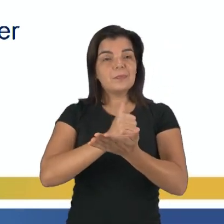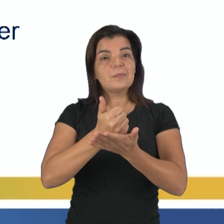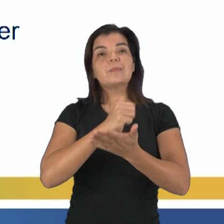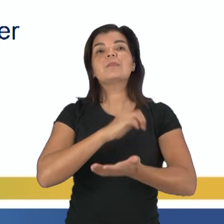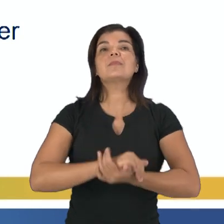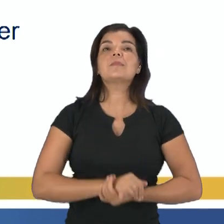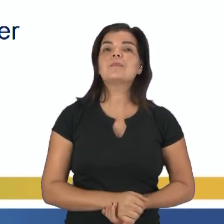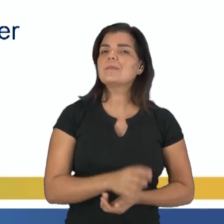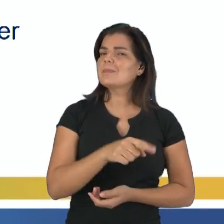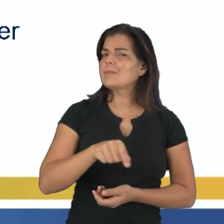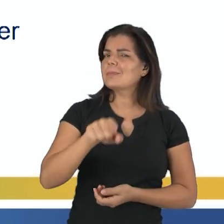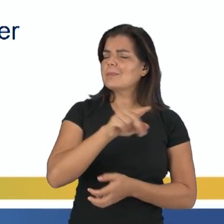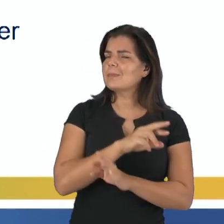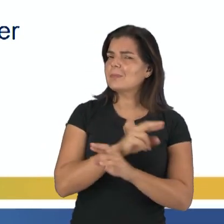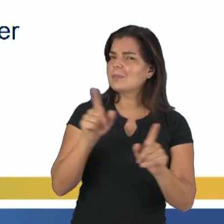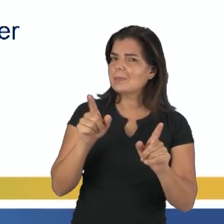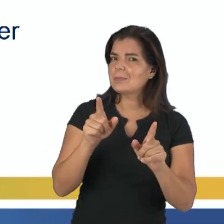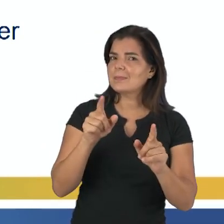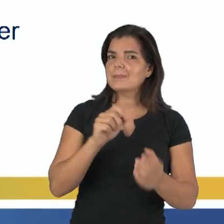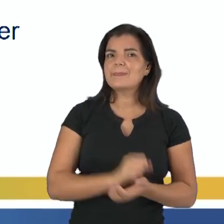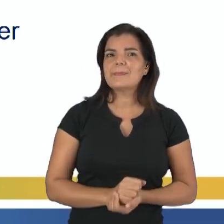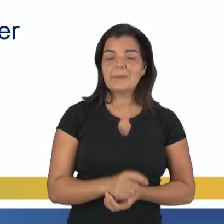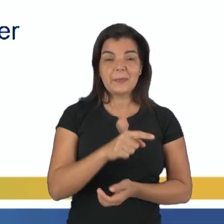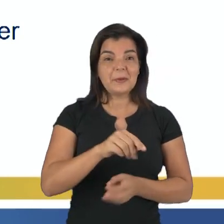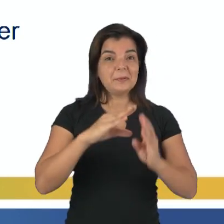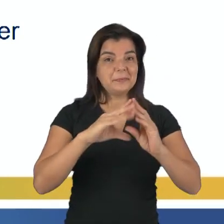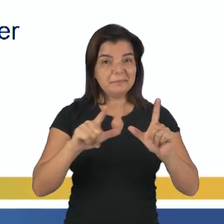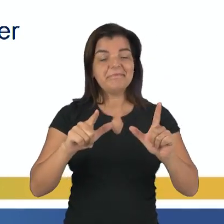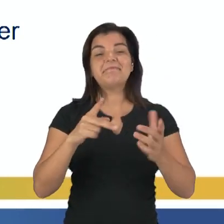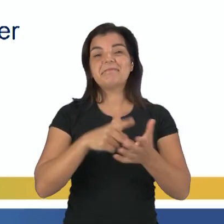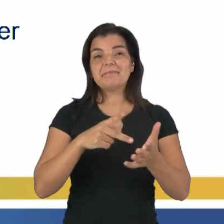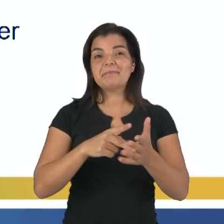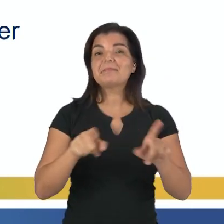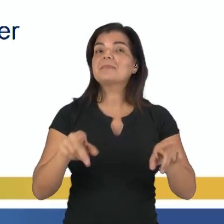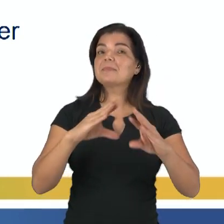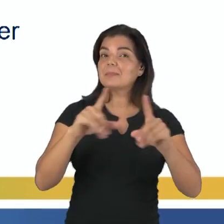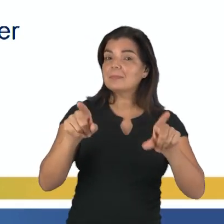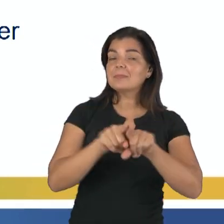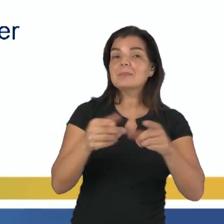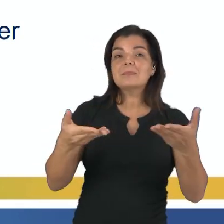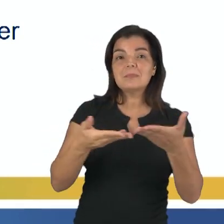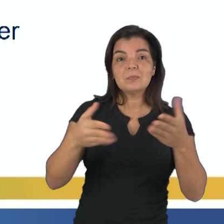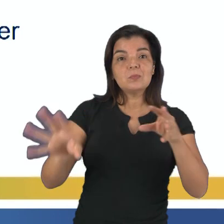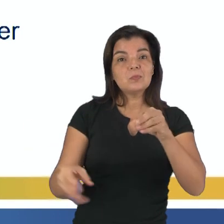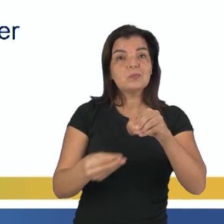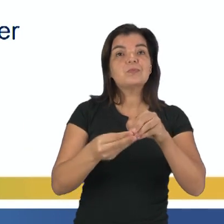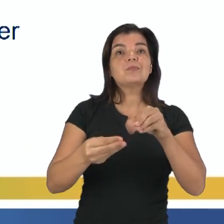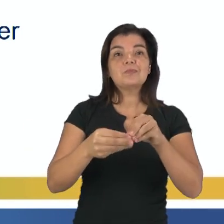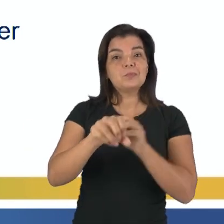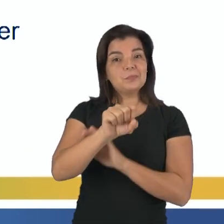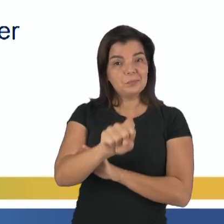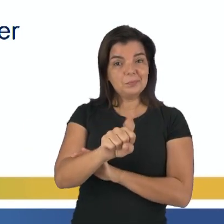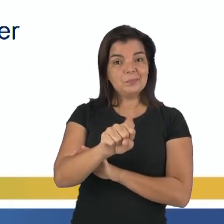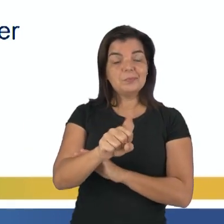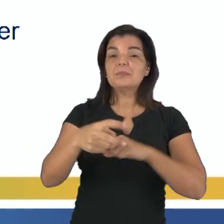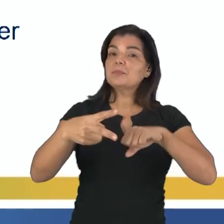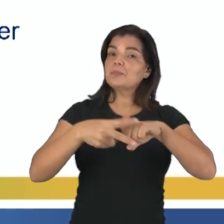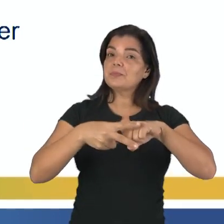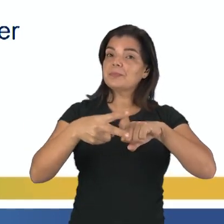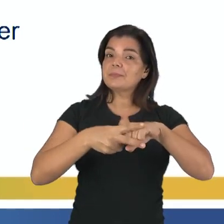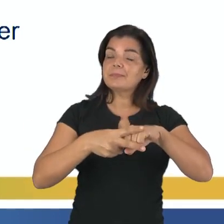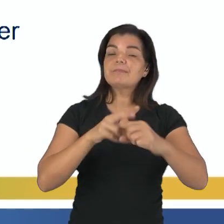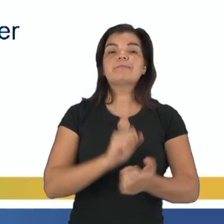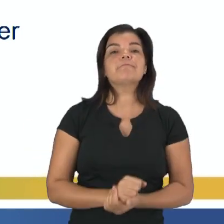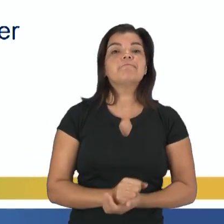games. E aí, qual é a diferença, pessoal? Tá bem clara, né? A diferença é que agora eu acrescentei um S no meu verbo.